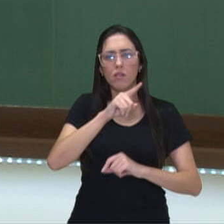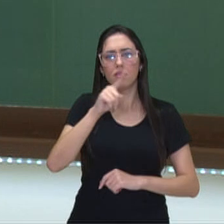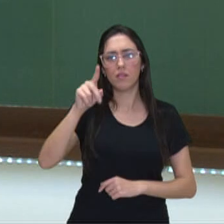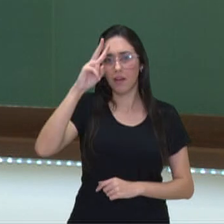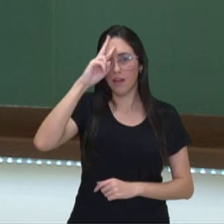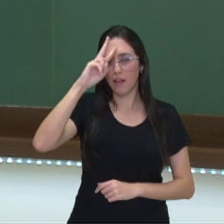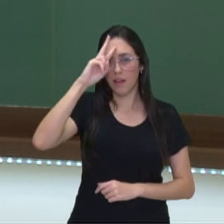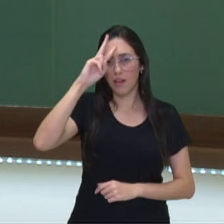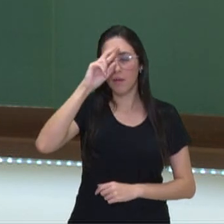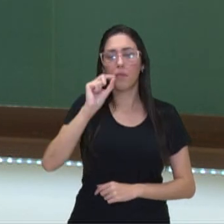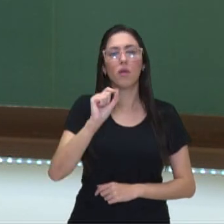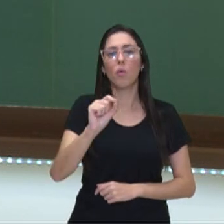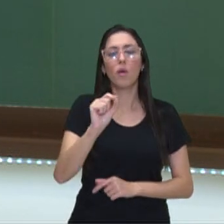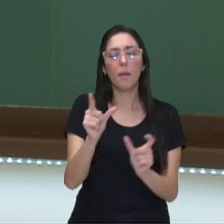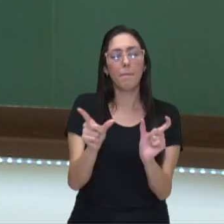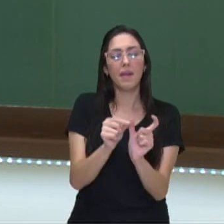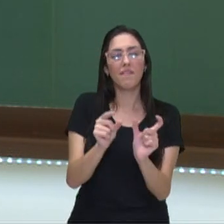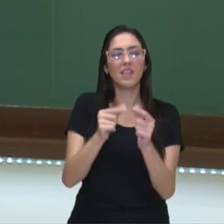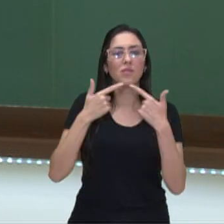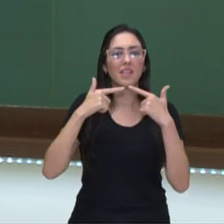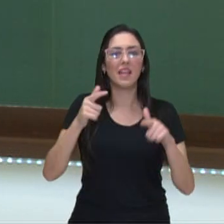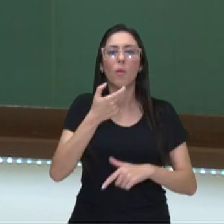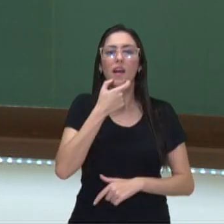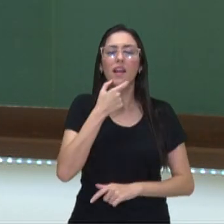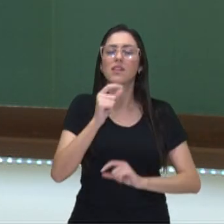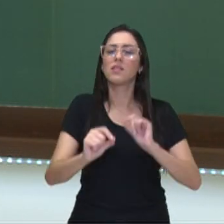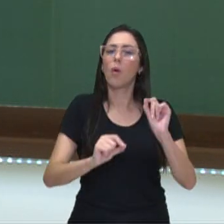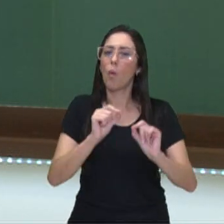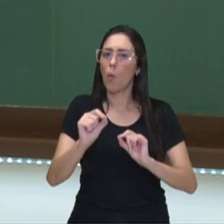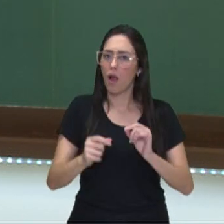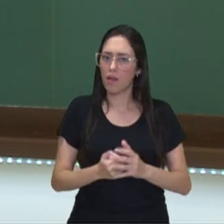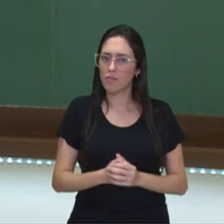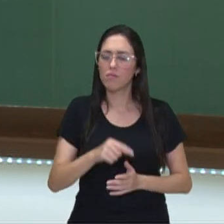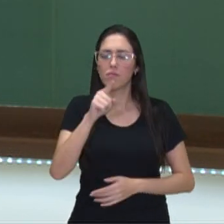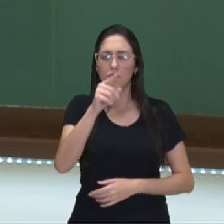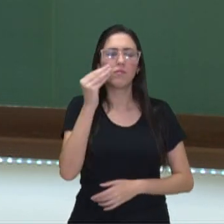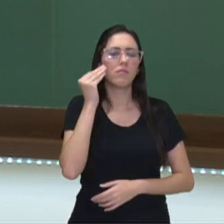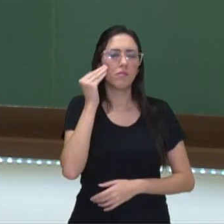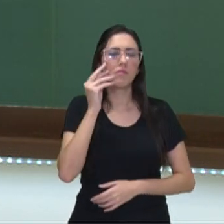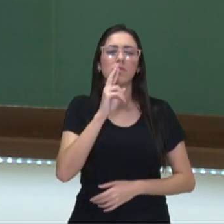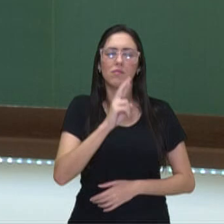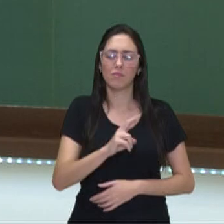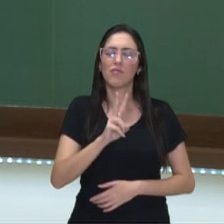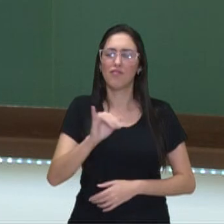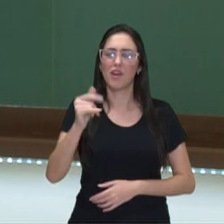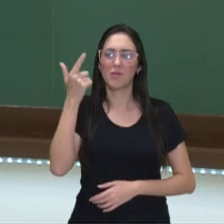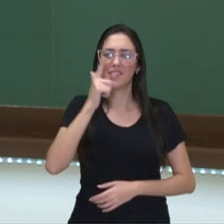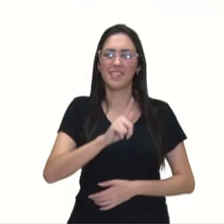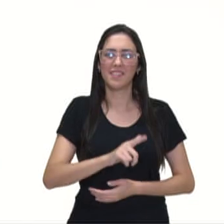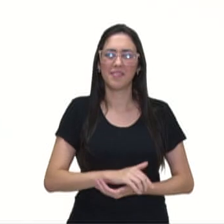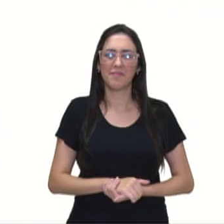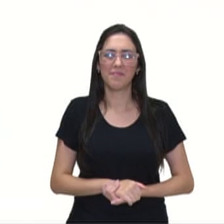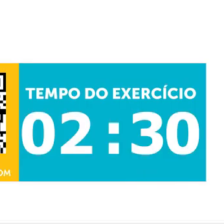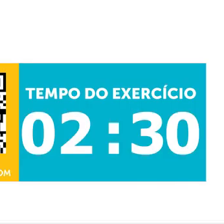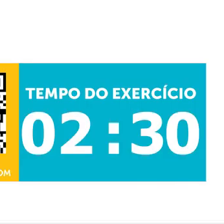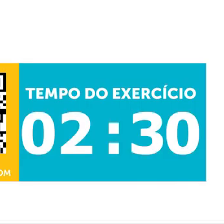os prefixos da língua inglesa vão tratar. Faz isso que você vai conseguir responder.